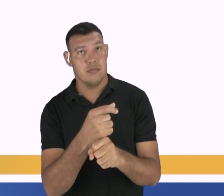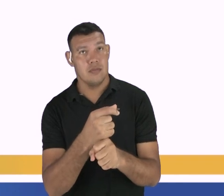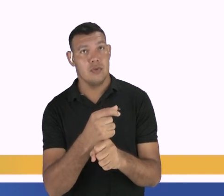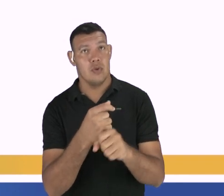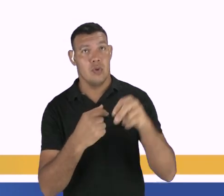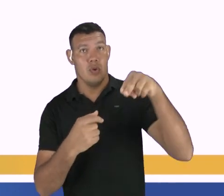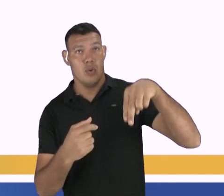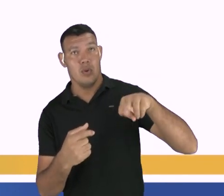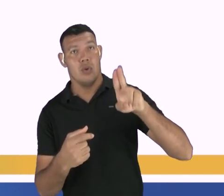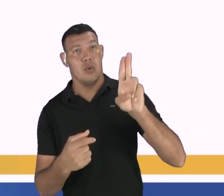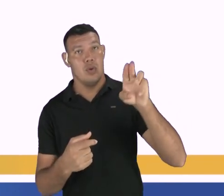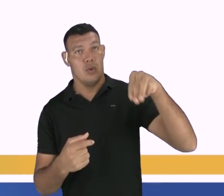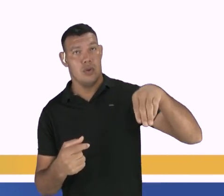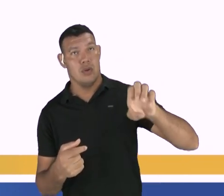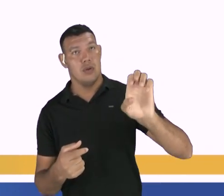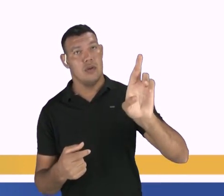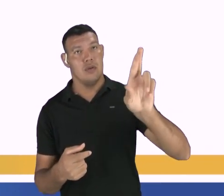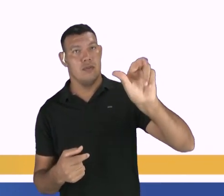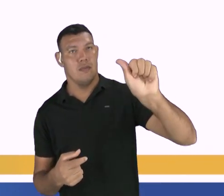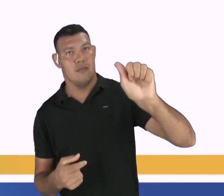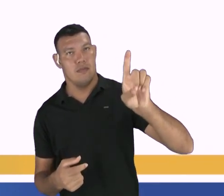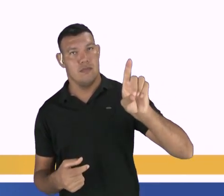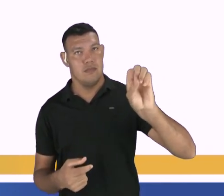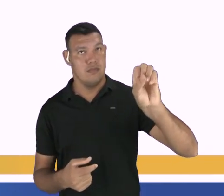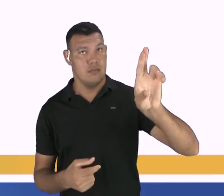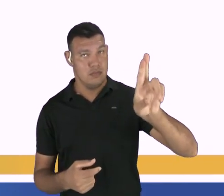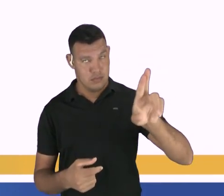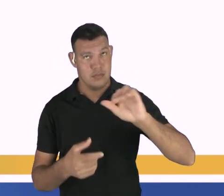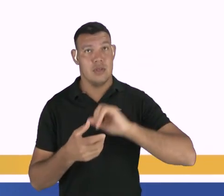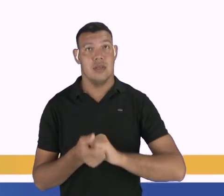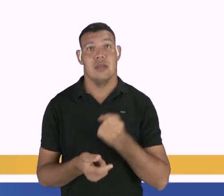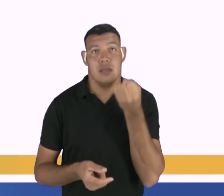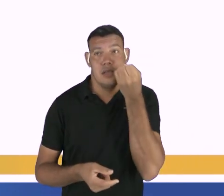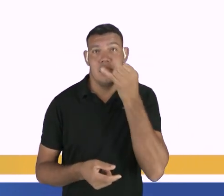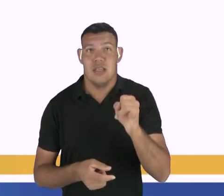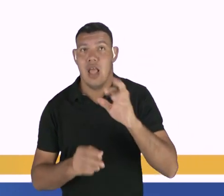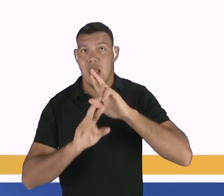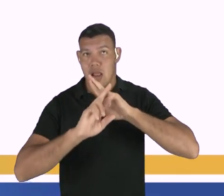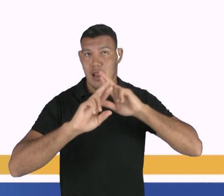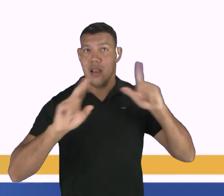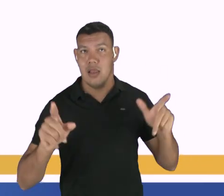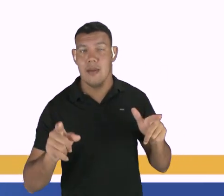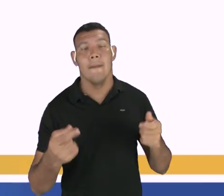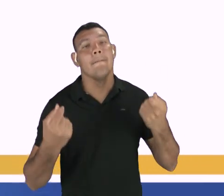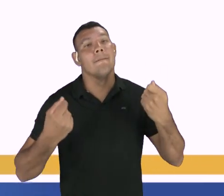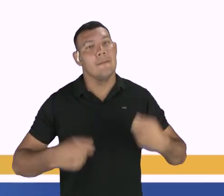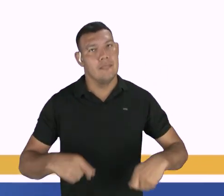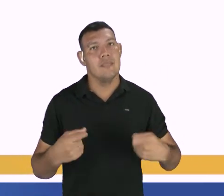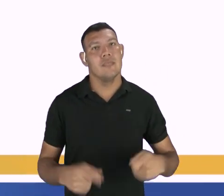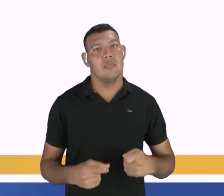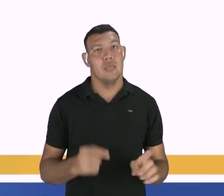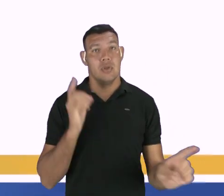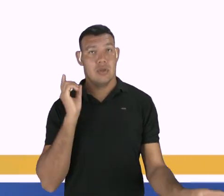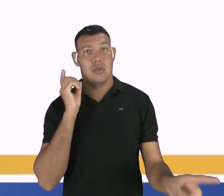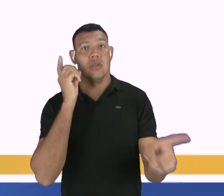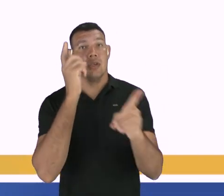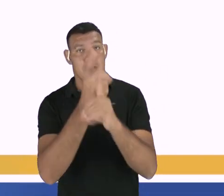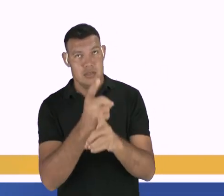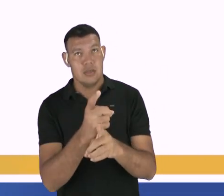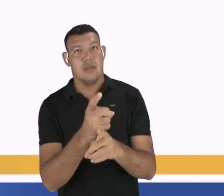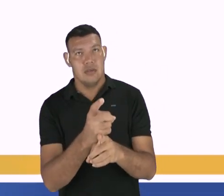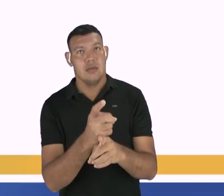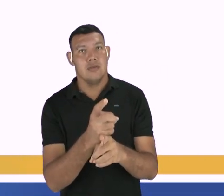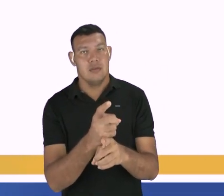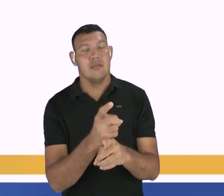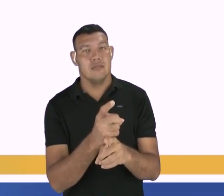conserva os termos de baixo, que são os denominadores. Se forem denominadores diferentes, precisamos reduzir essa fração ao